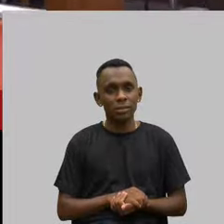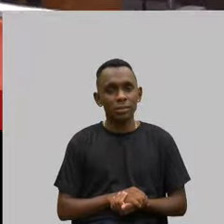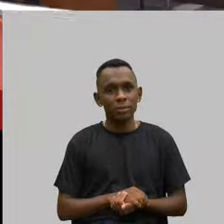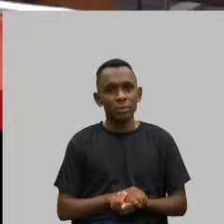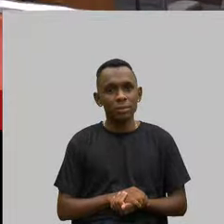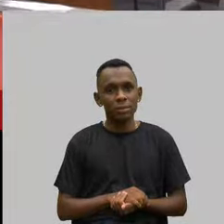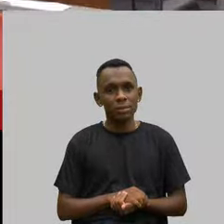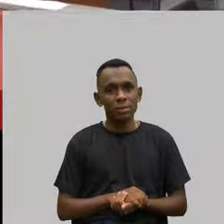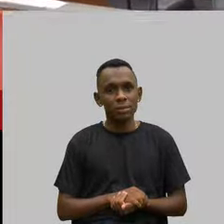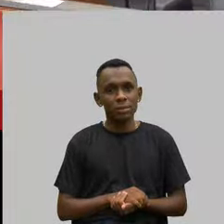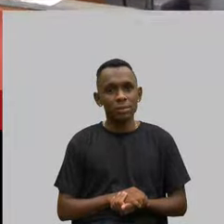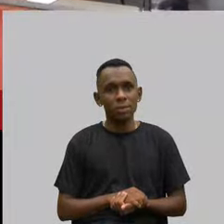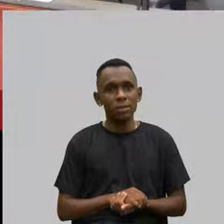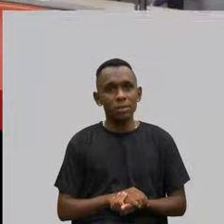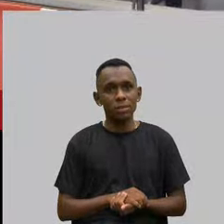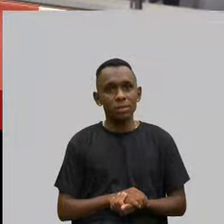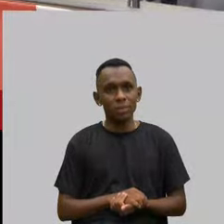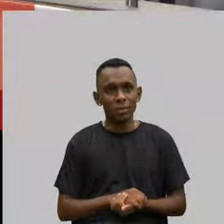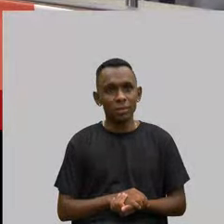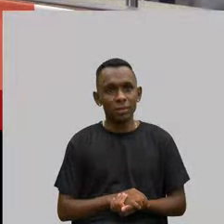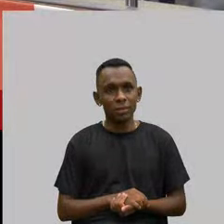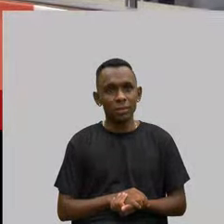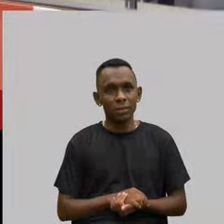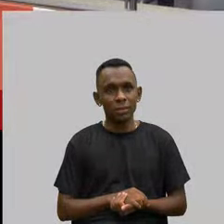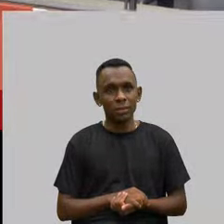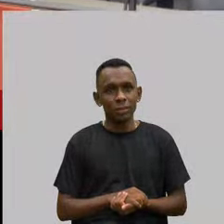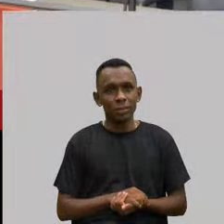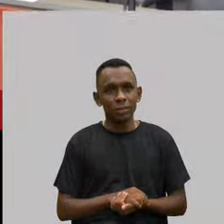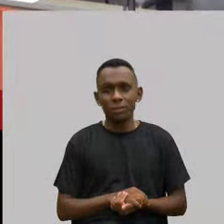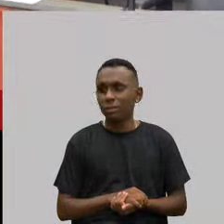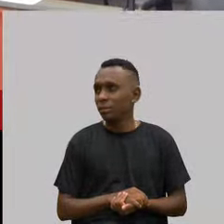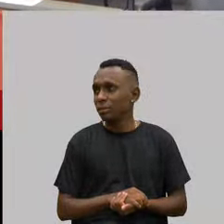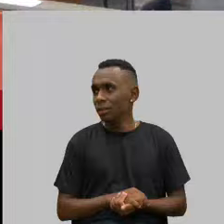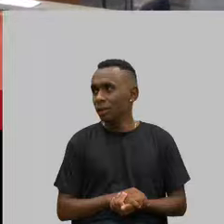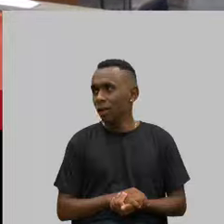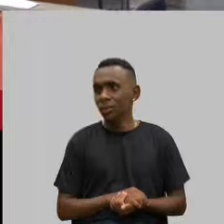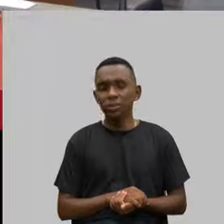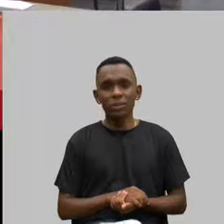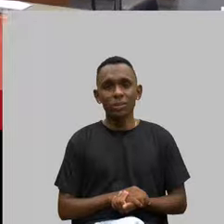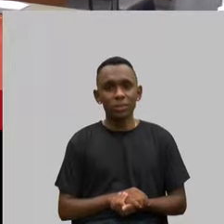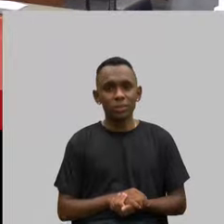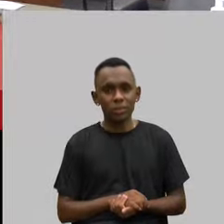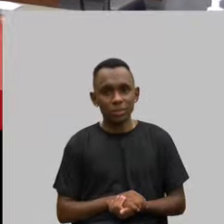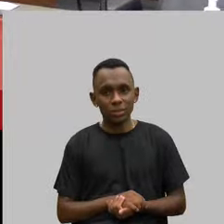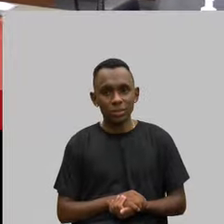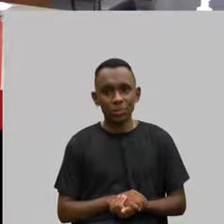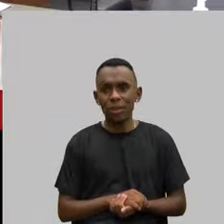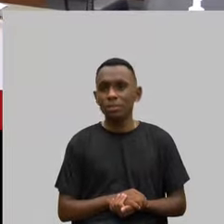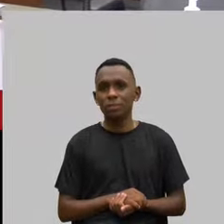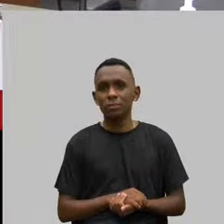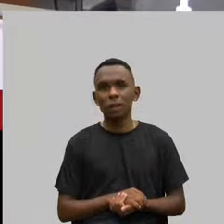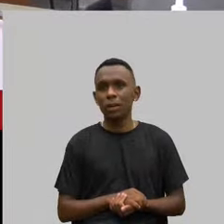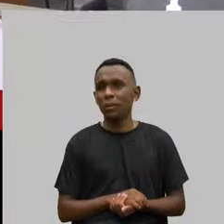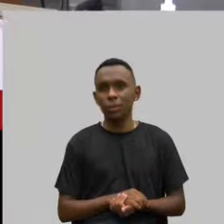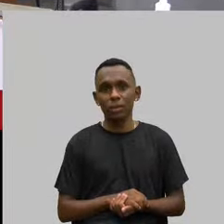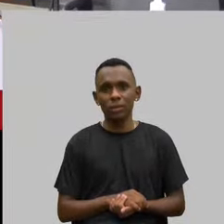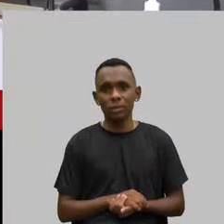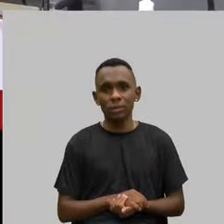Obrigada que tem lá que lá de bandeira Almenara 80 km reformando